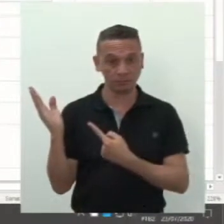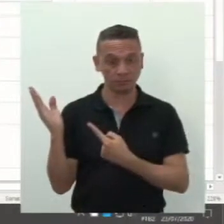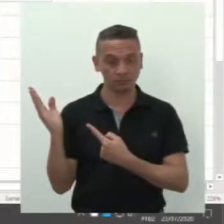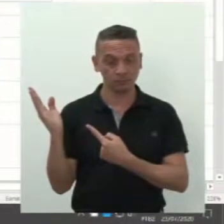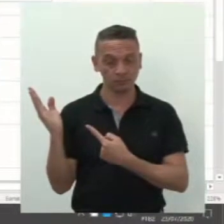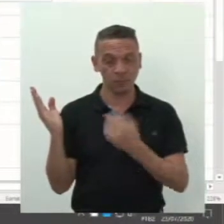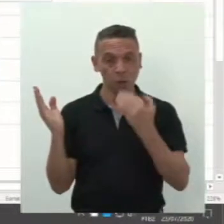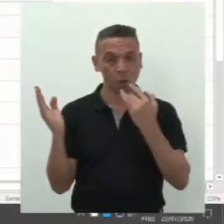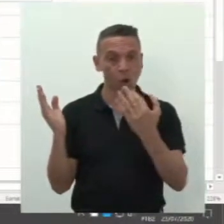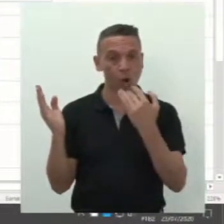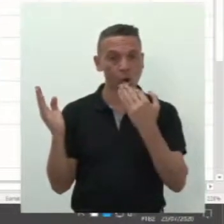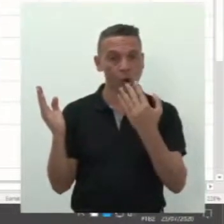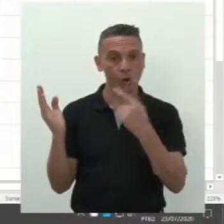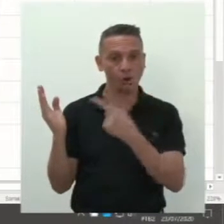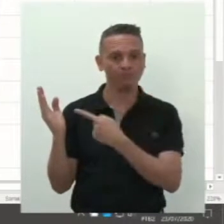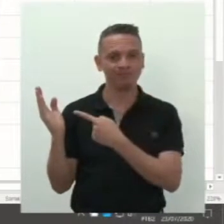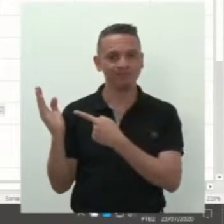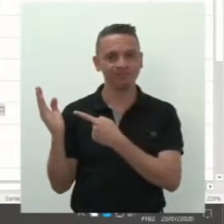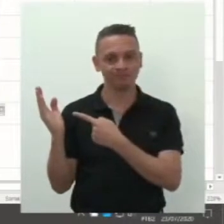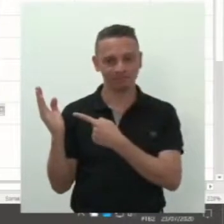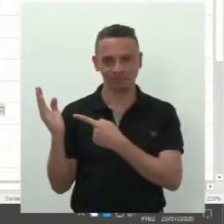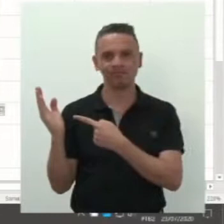escala de cor. Olha que interessante.